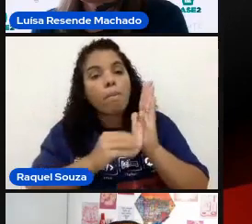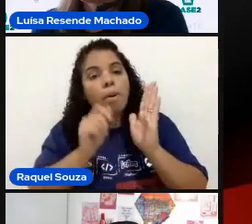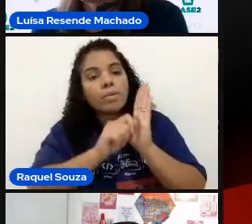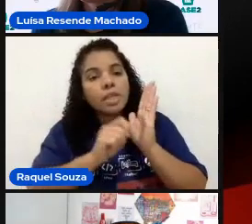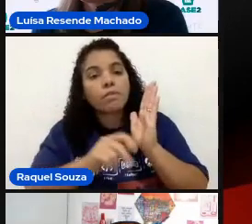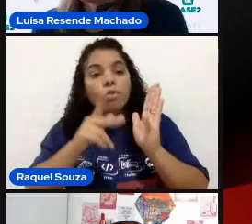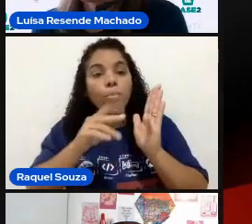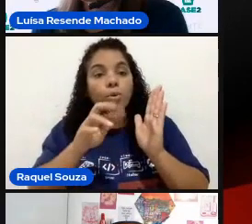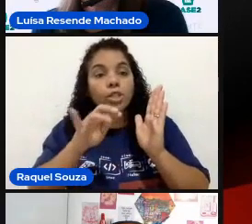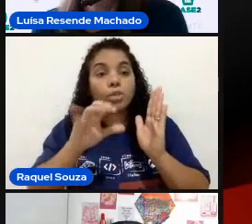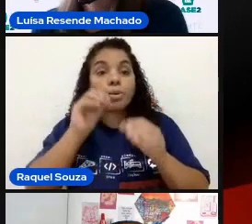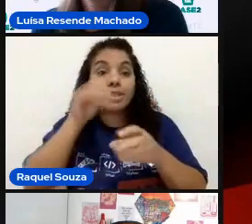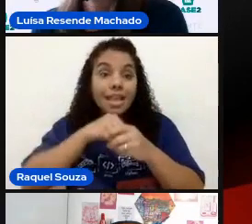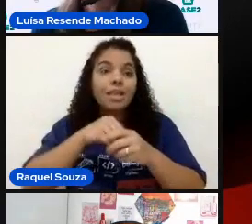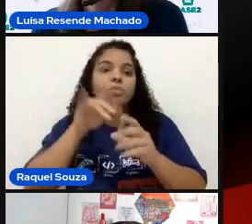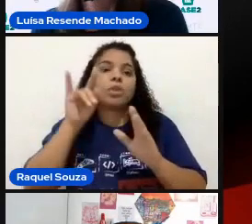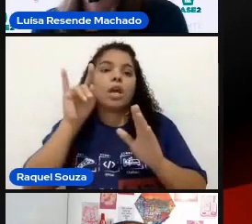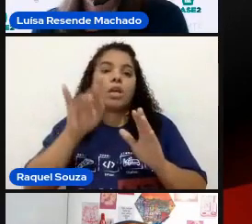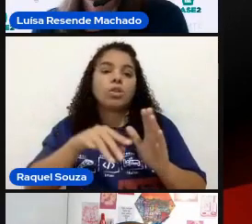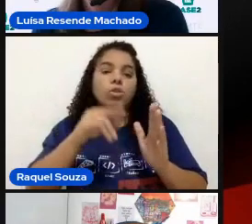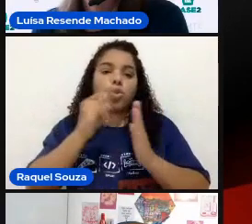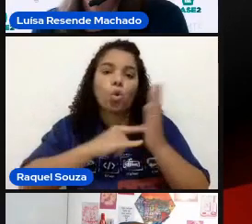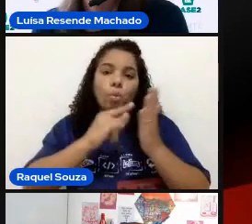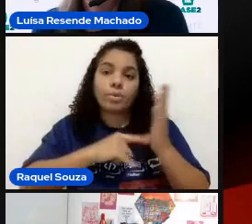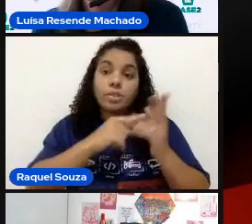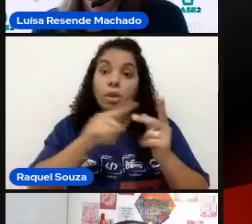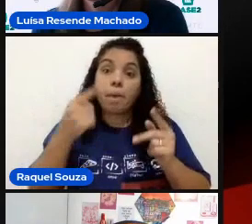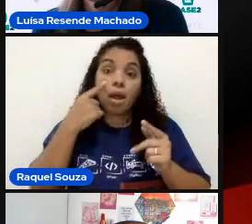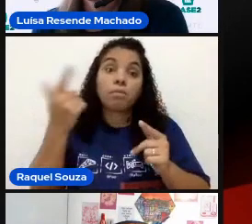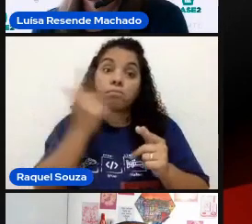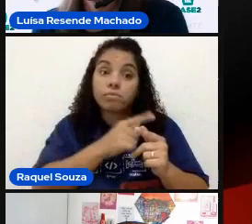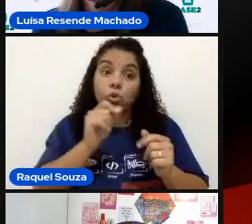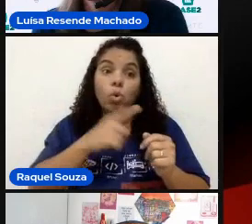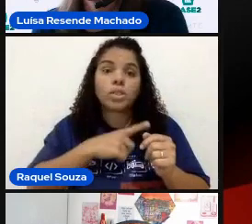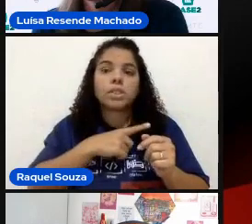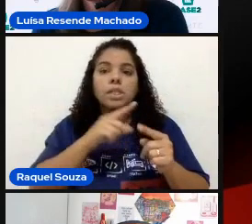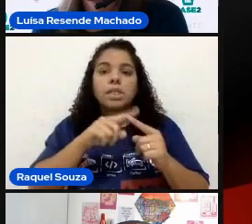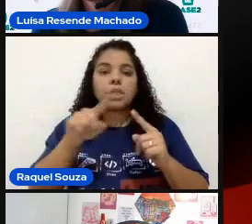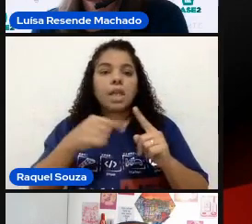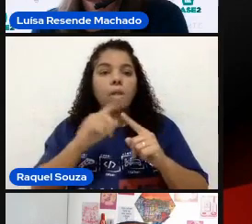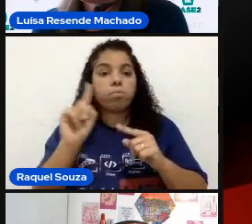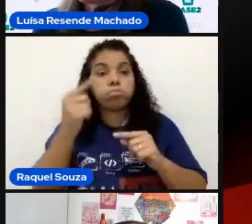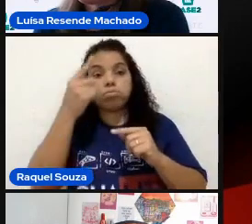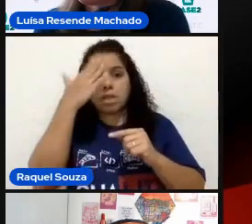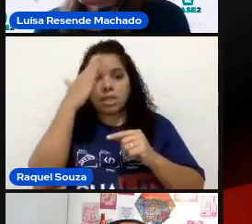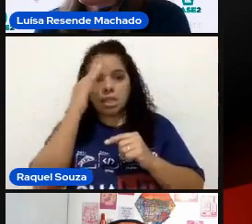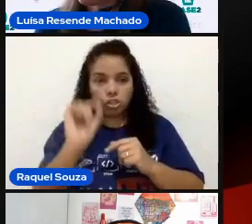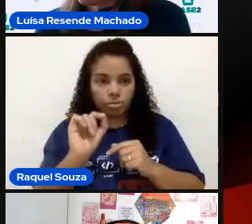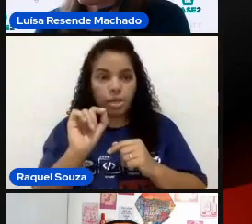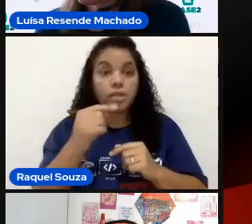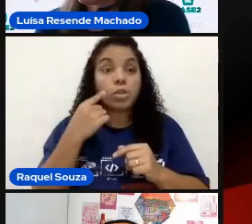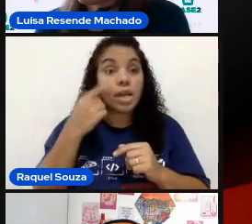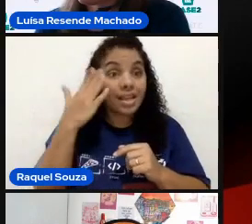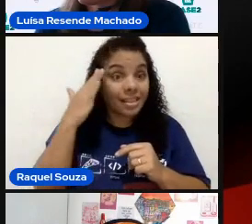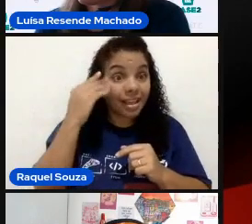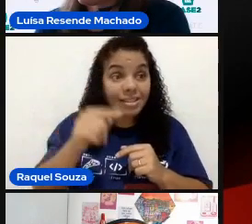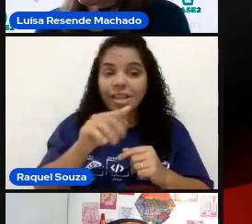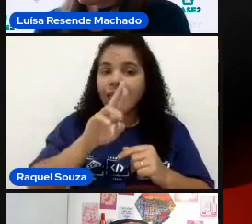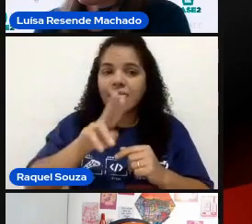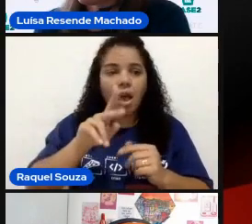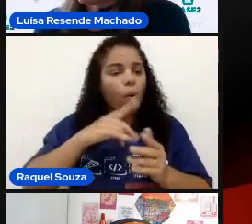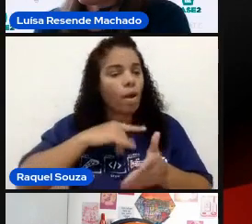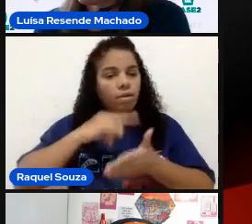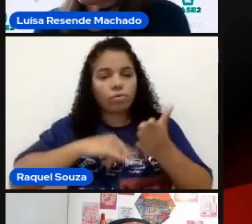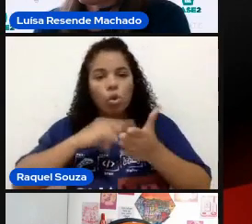da documentação, para que a gente consiga ter um primeiro entendimento. Entenda que aqui não é uma documentação